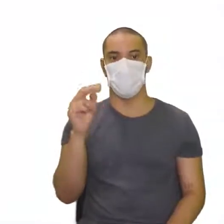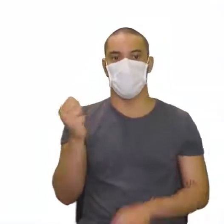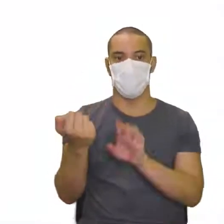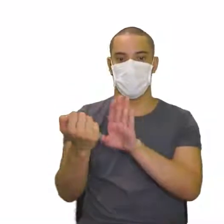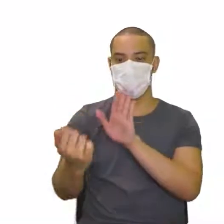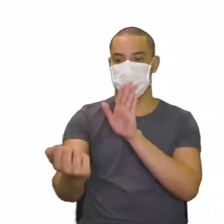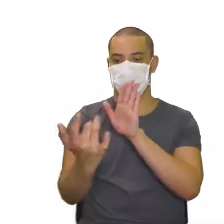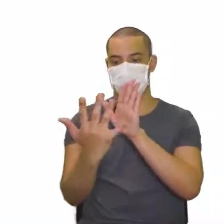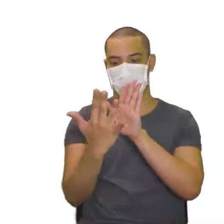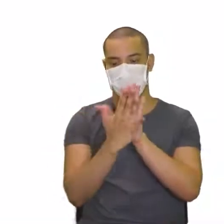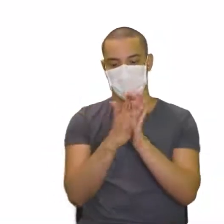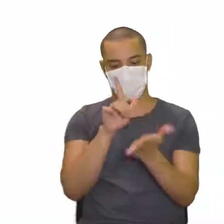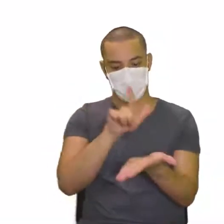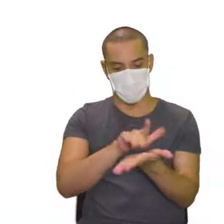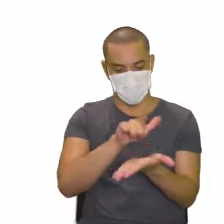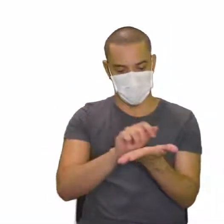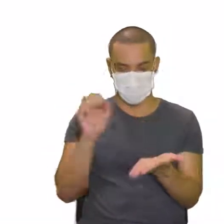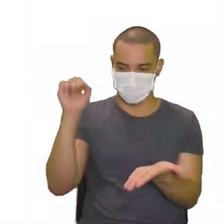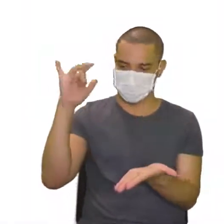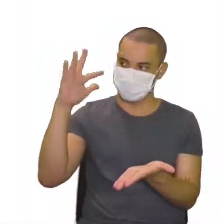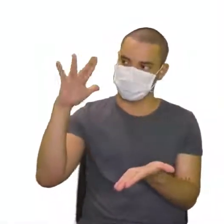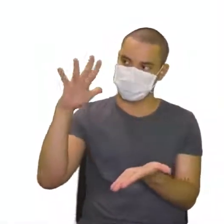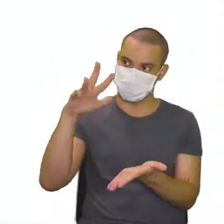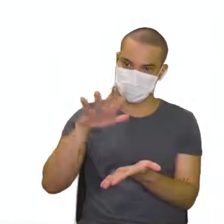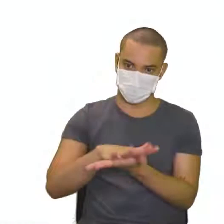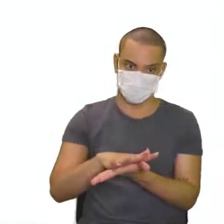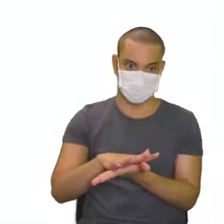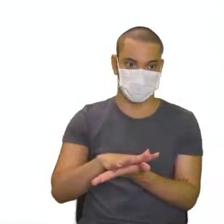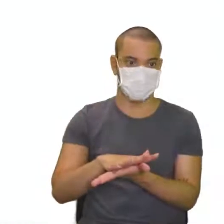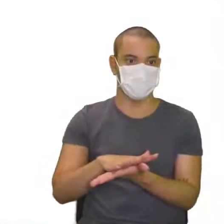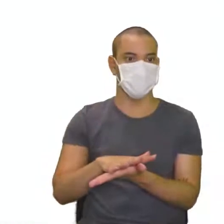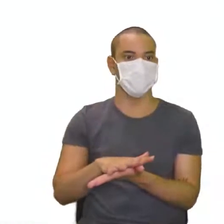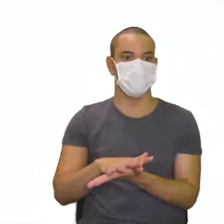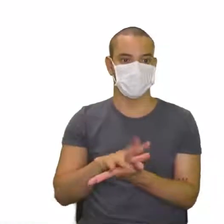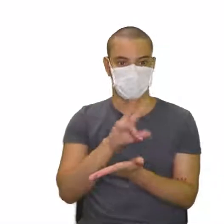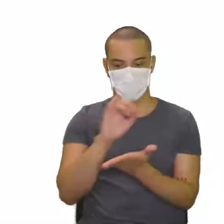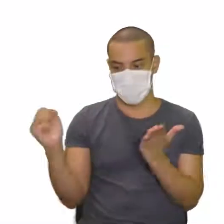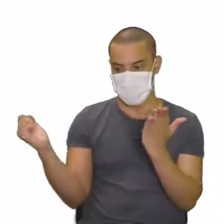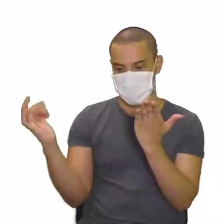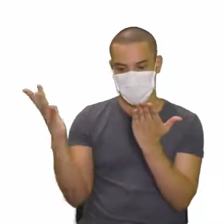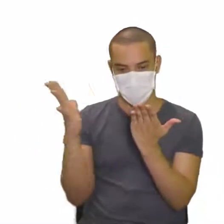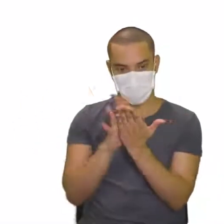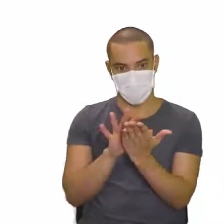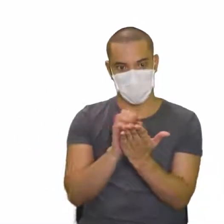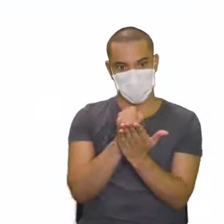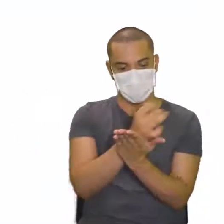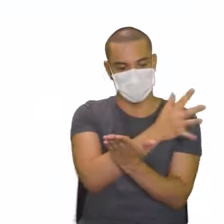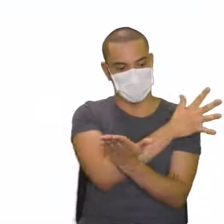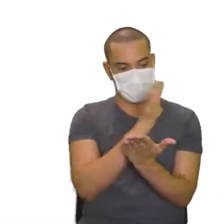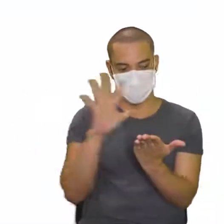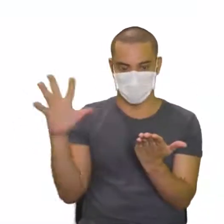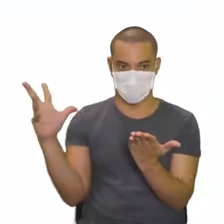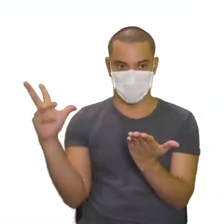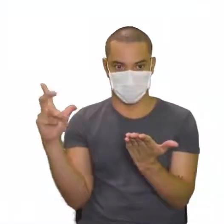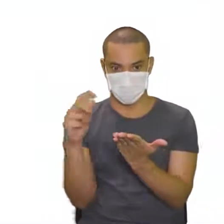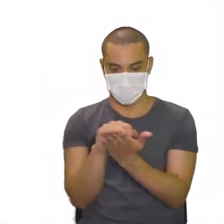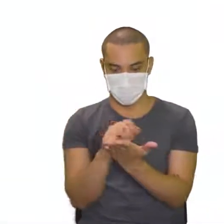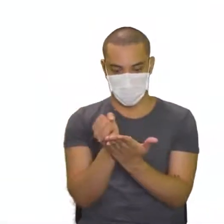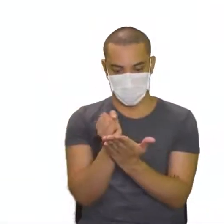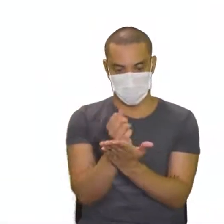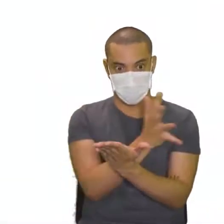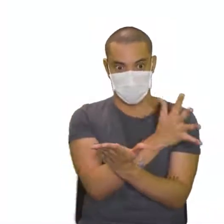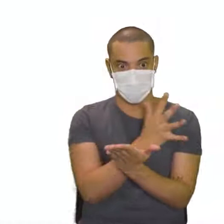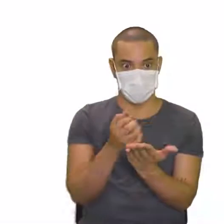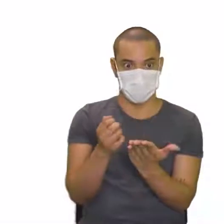no plano da página, ok? Então aqui, ó, pá, tá entrando, fechou? Tá entrando aqui, tá,